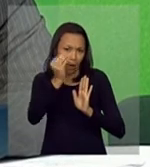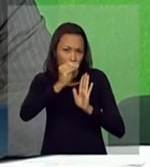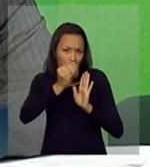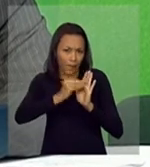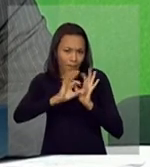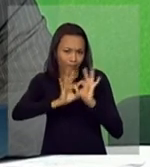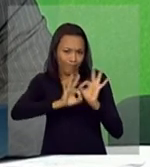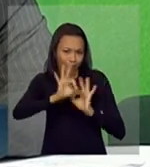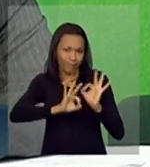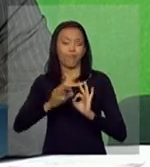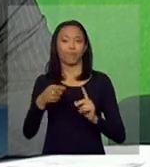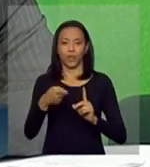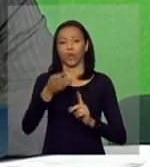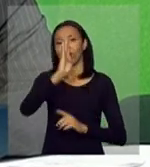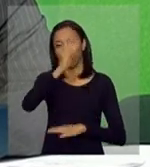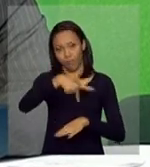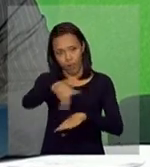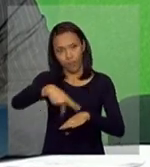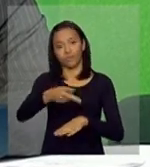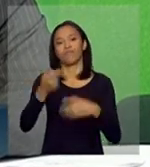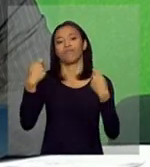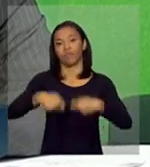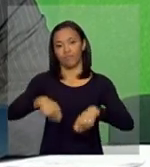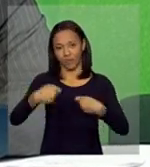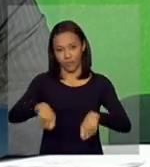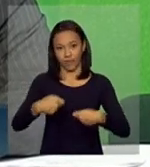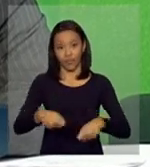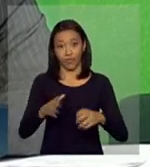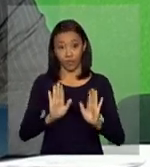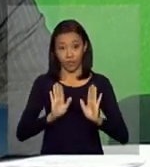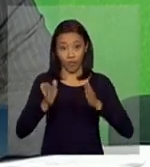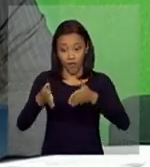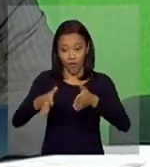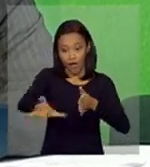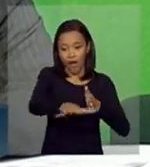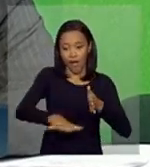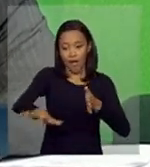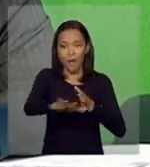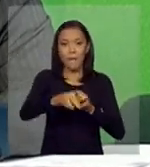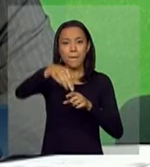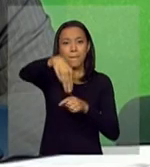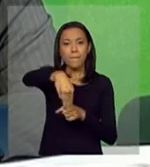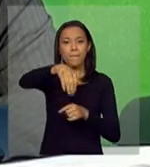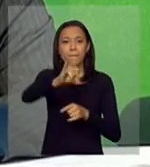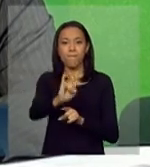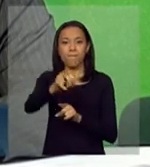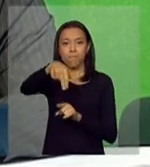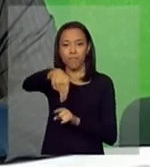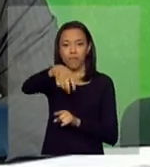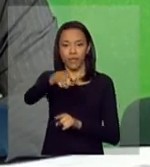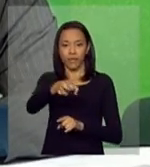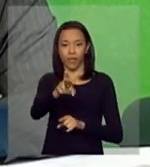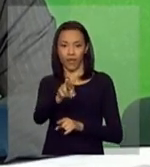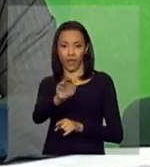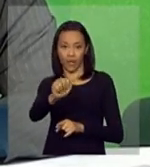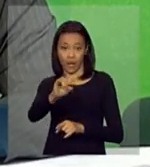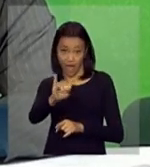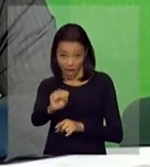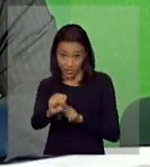dependente desses insumos. Então, eles estão na classe dos minerais que serão precedidos de